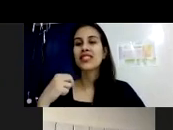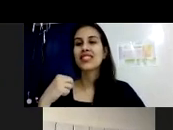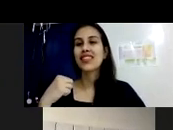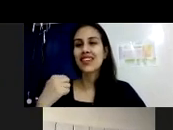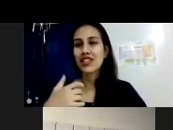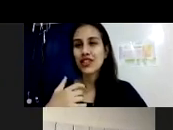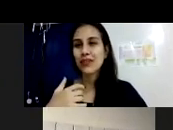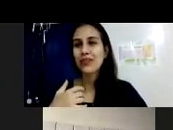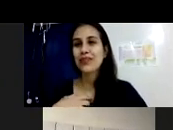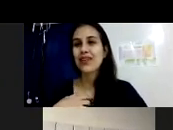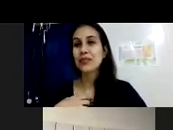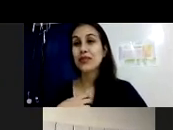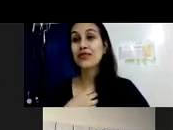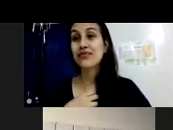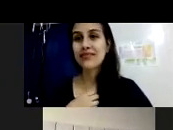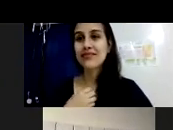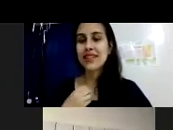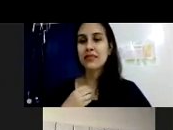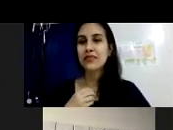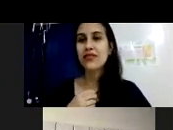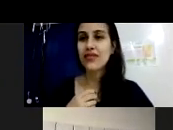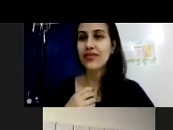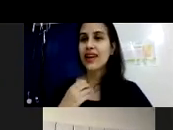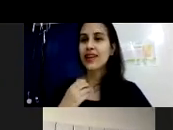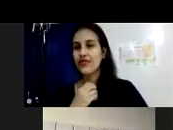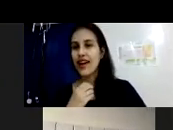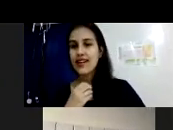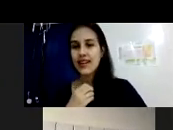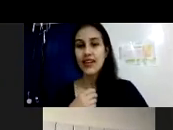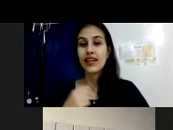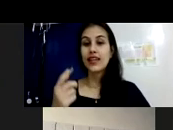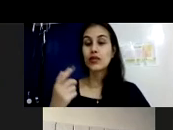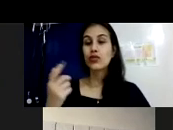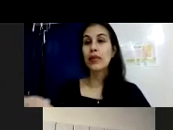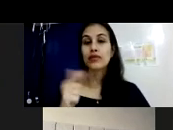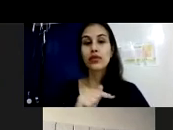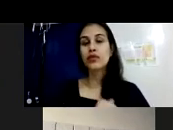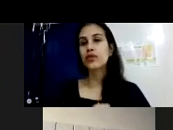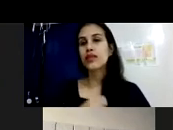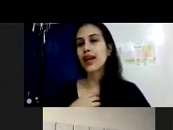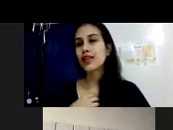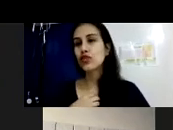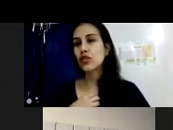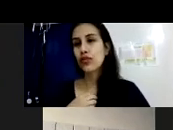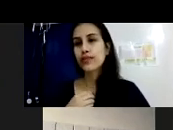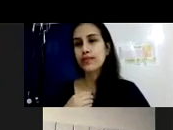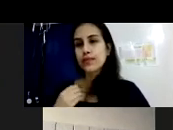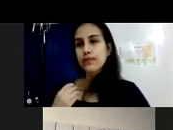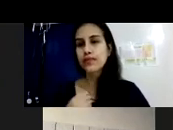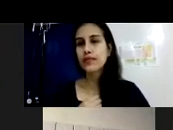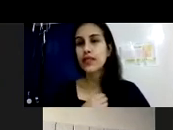movimento hesitante, quando a pessoa, né, meio que vai, não vai, e isso aumenta o risco dele cair de